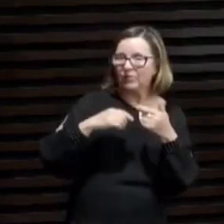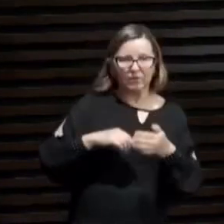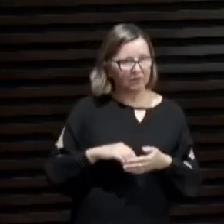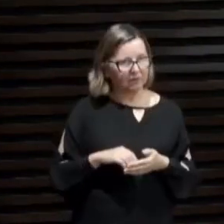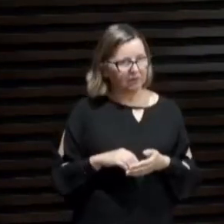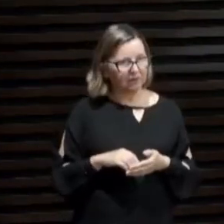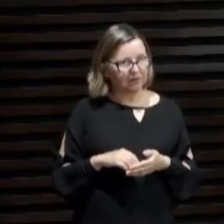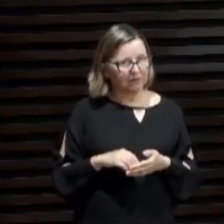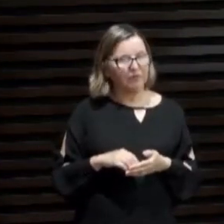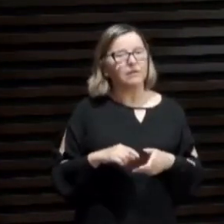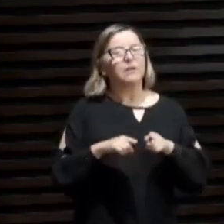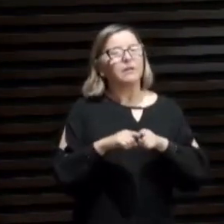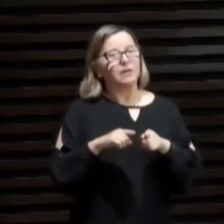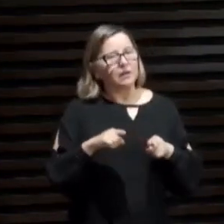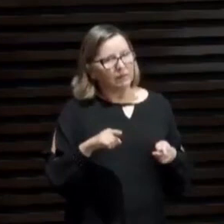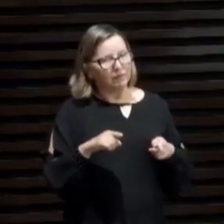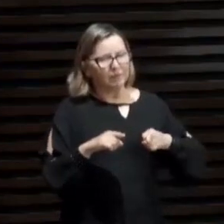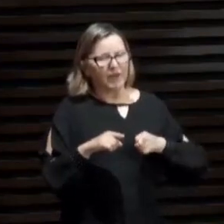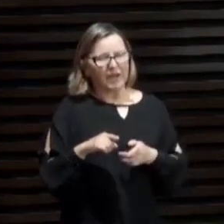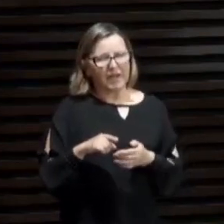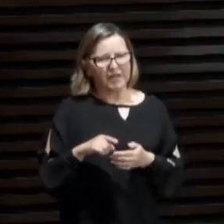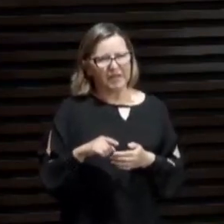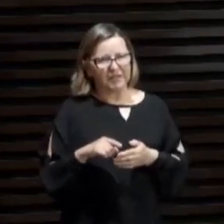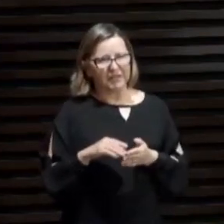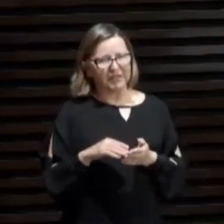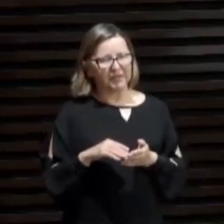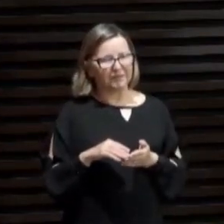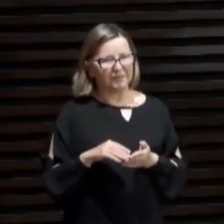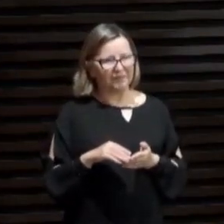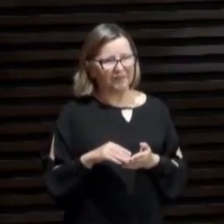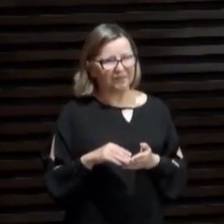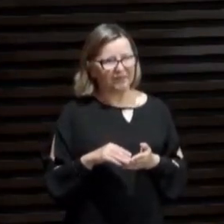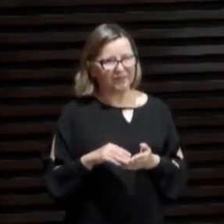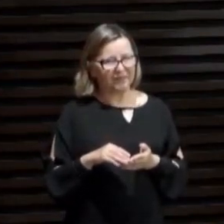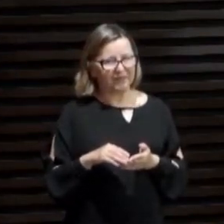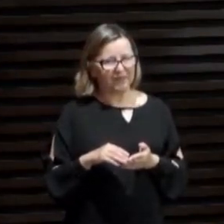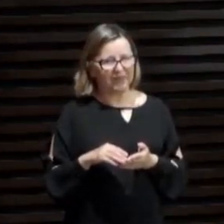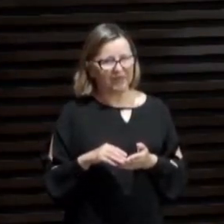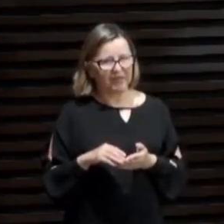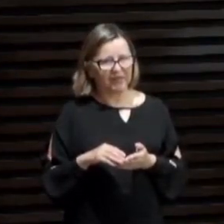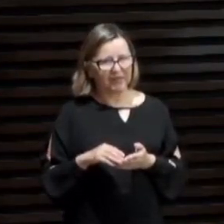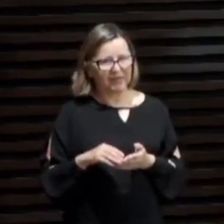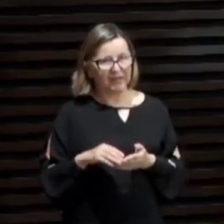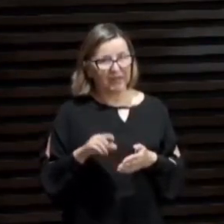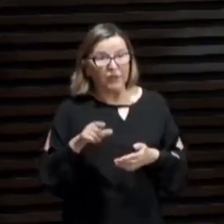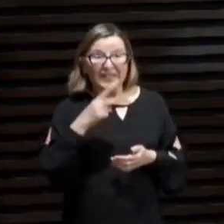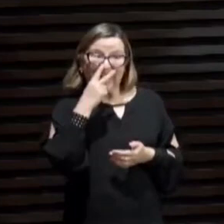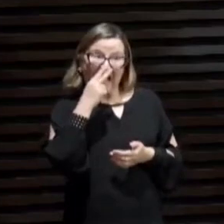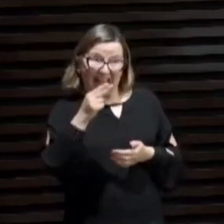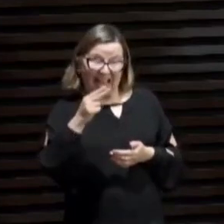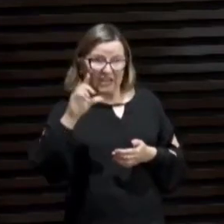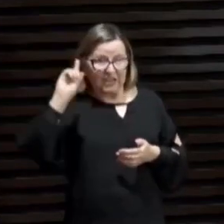filho. Será que tem alguma coisa, meus irmãos, que é demasiadamente difícil? Qual é o problema que você